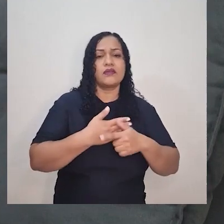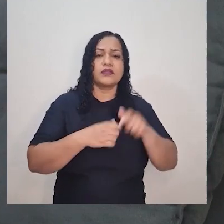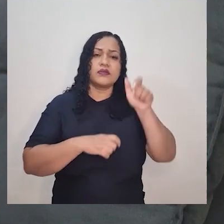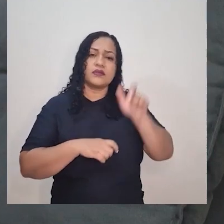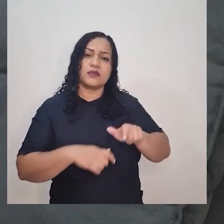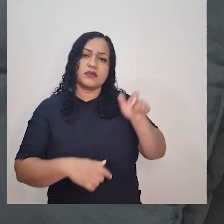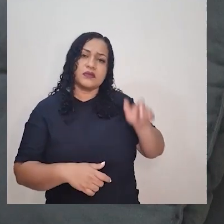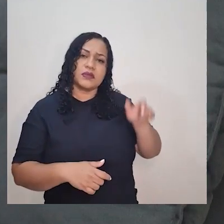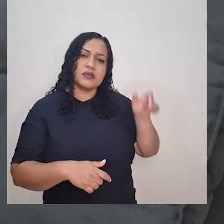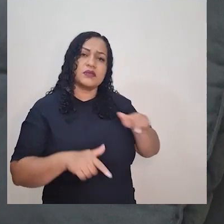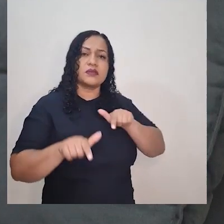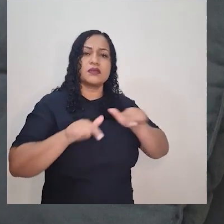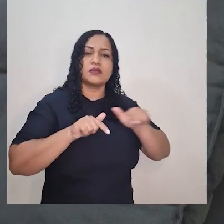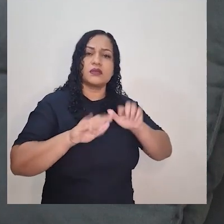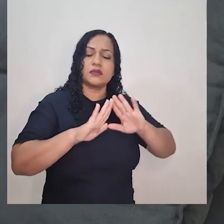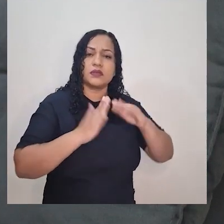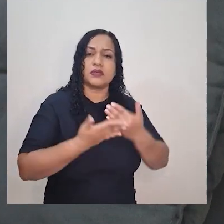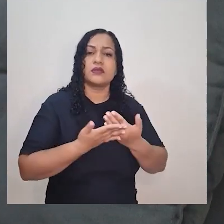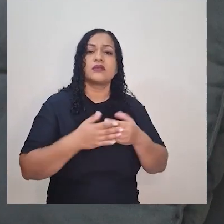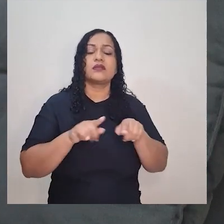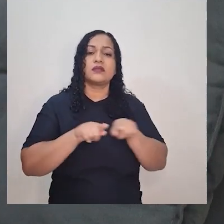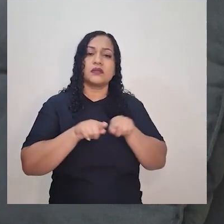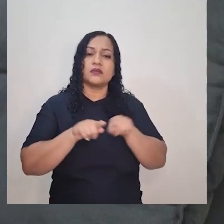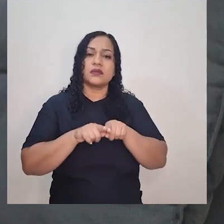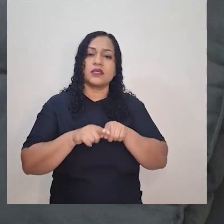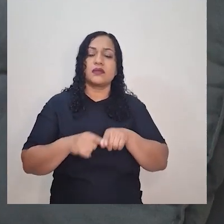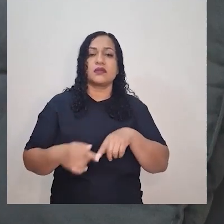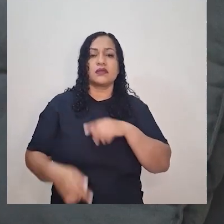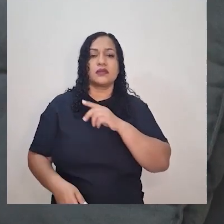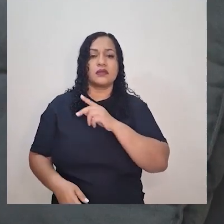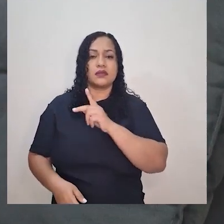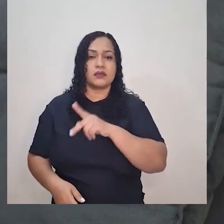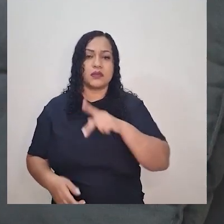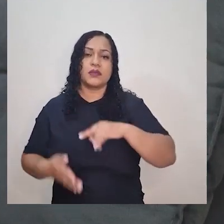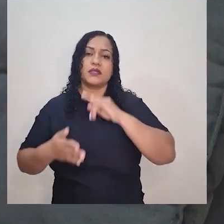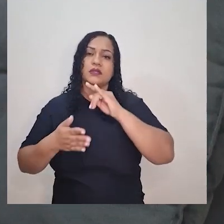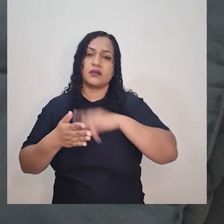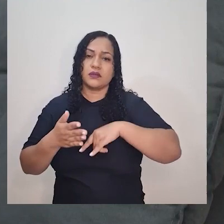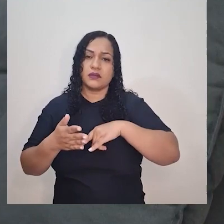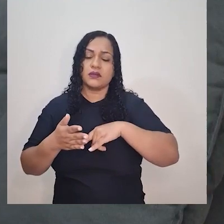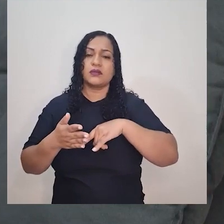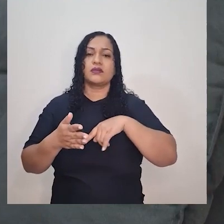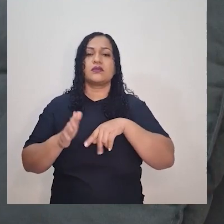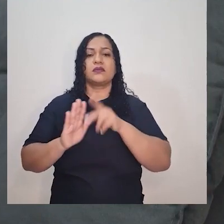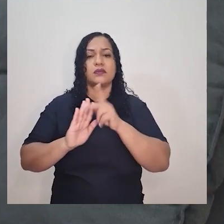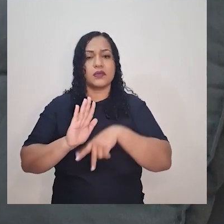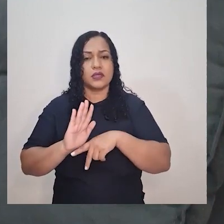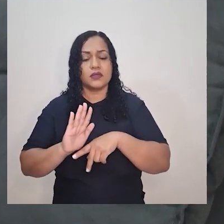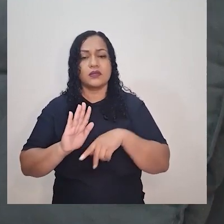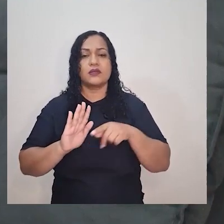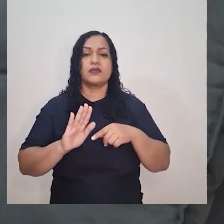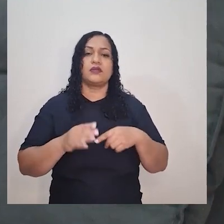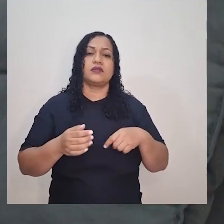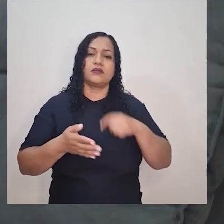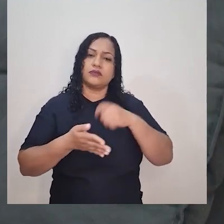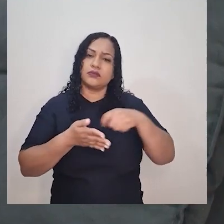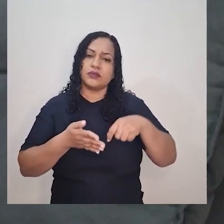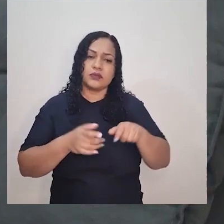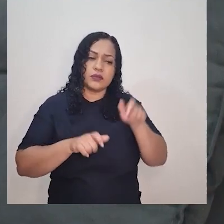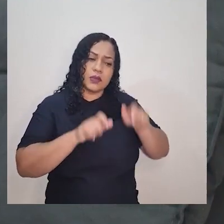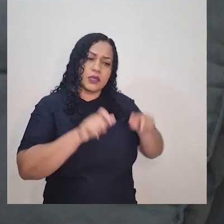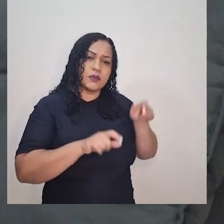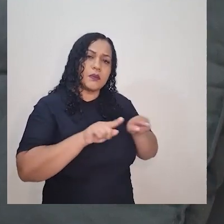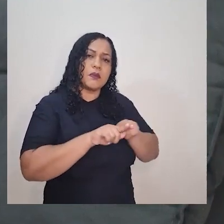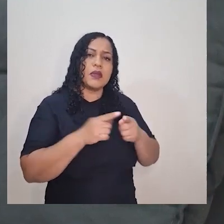na escola e proporcionar que esse projeto ele seja não só construído pelos sujeitos da escola, como também